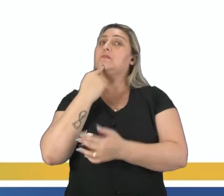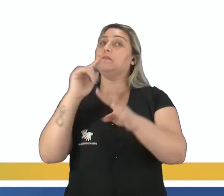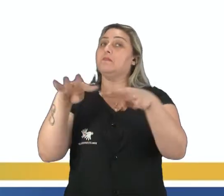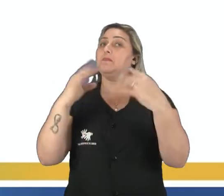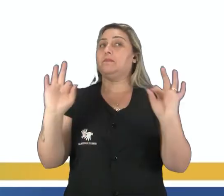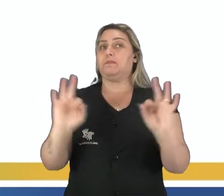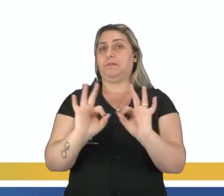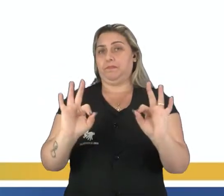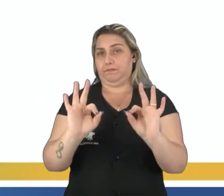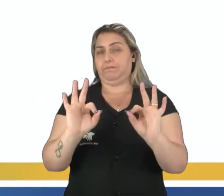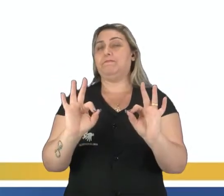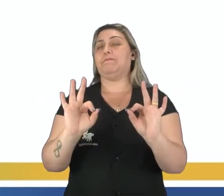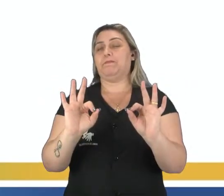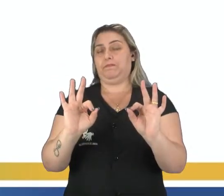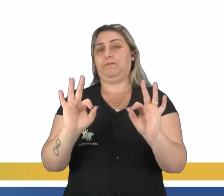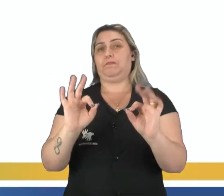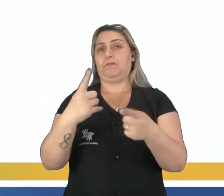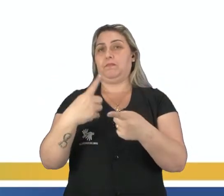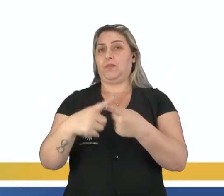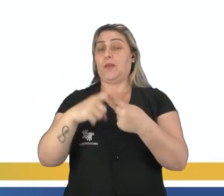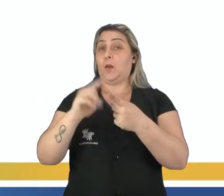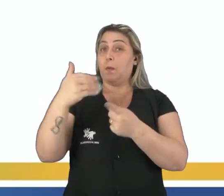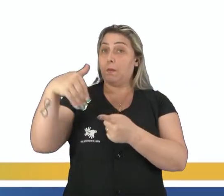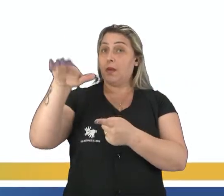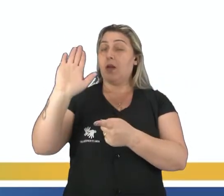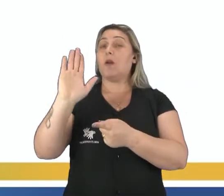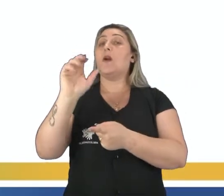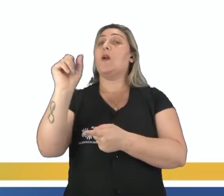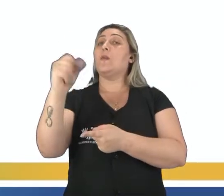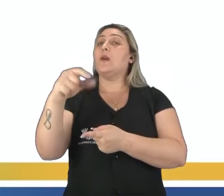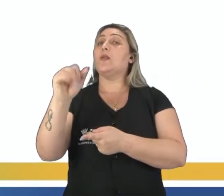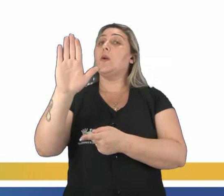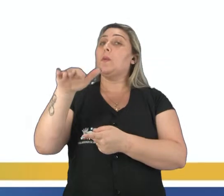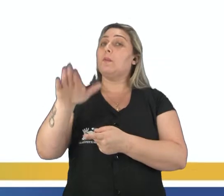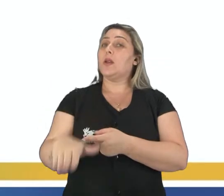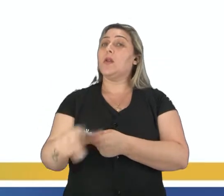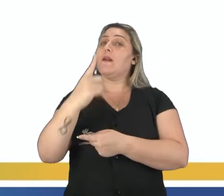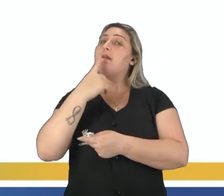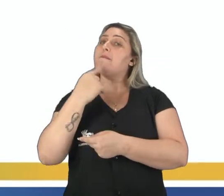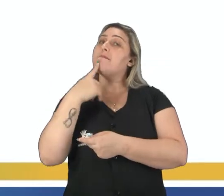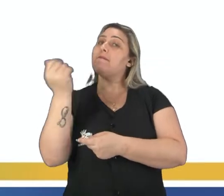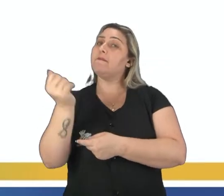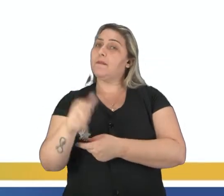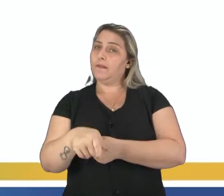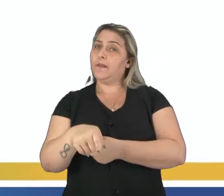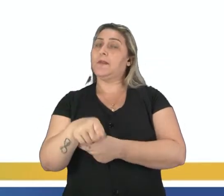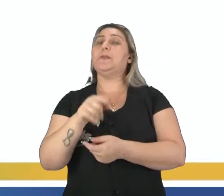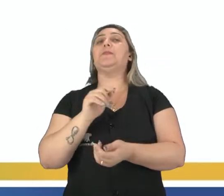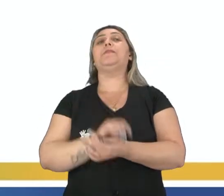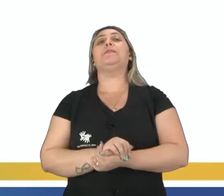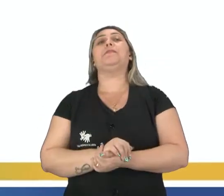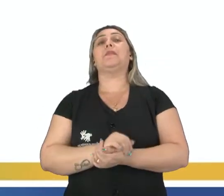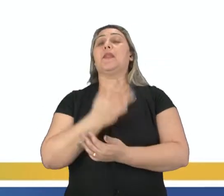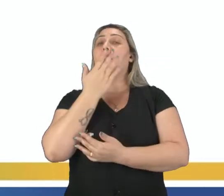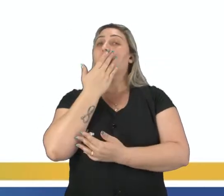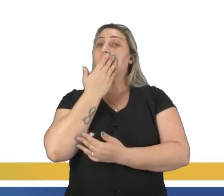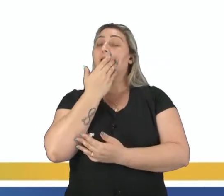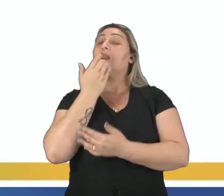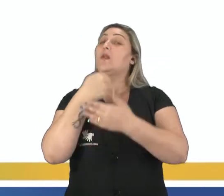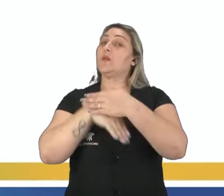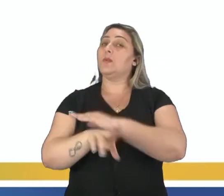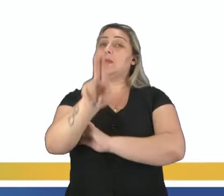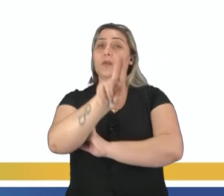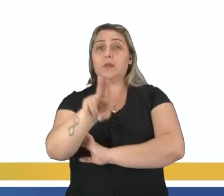chamar a atenção, porque nesse caso, o maior é o azul e o menor é o vermelho, então não está nas cores que costuma